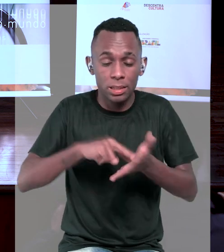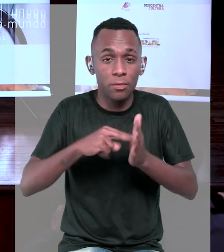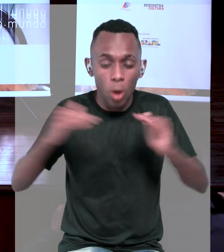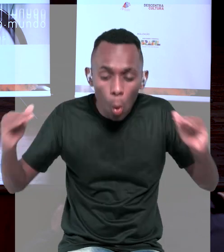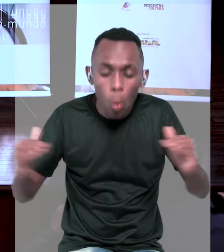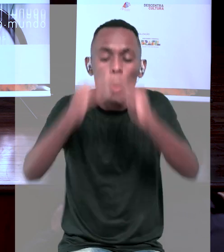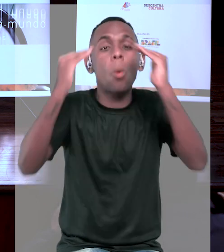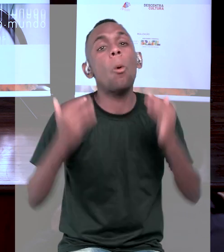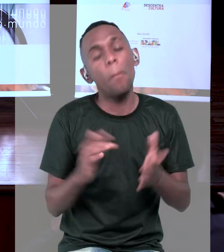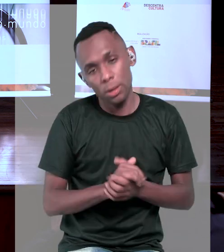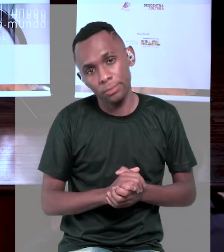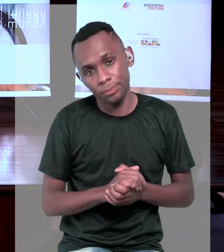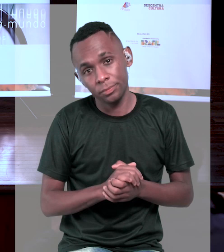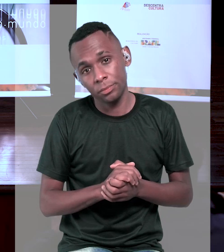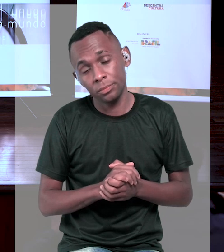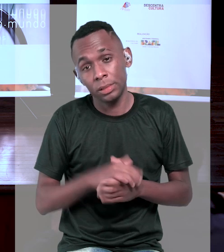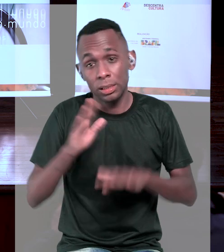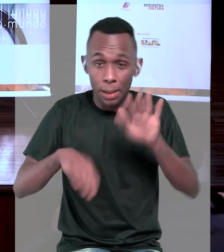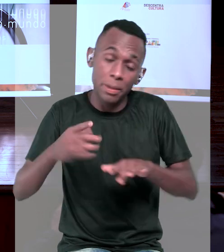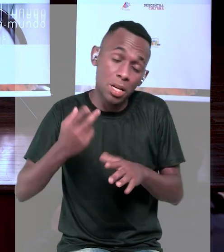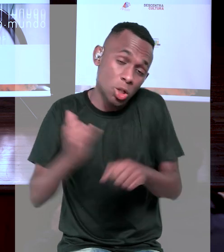Em alguma medida, nós temos que estar contra.